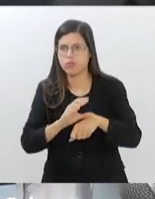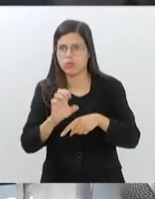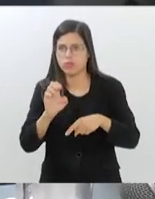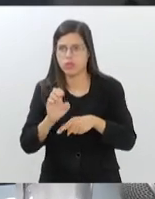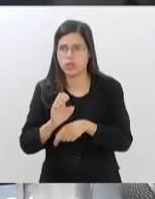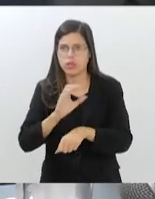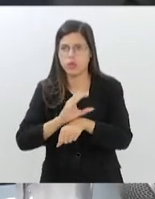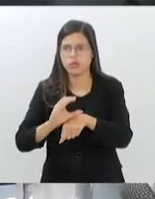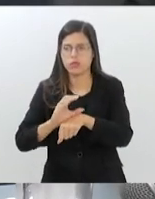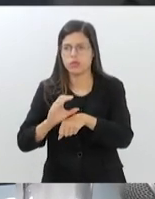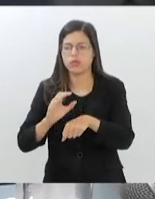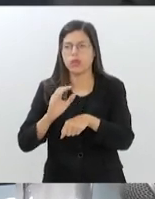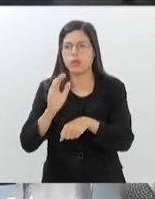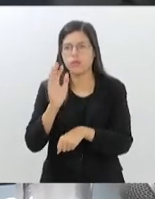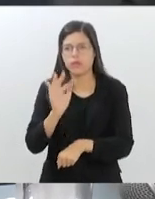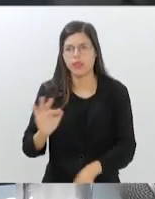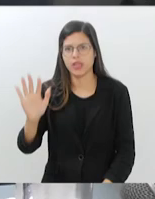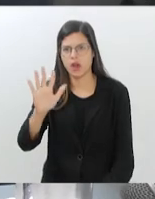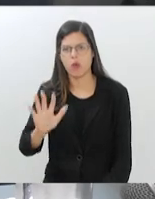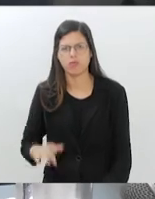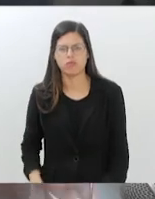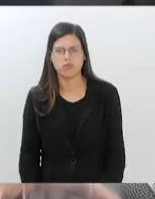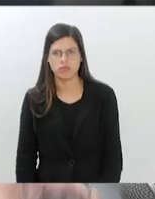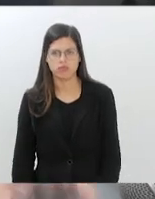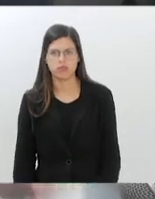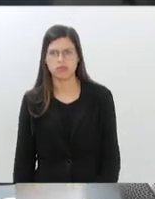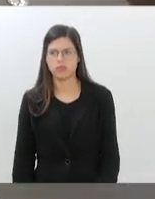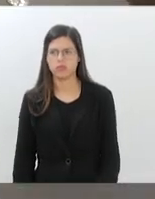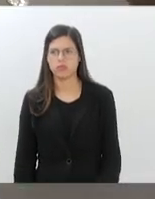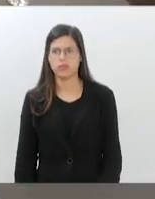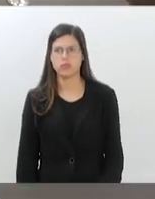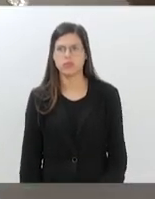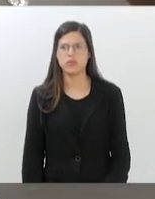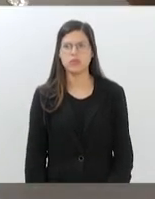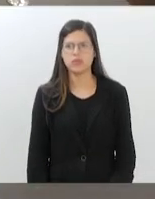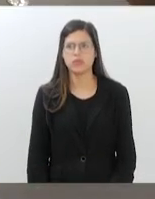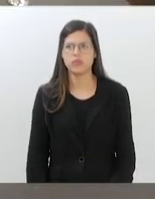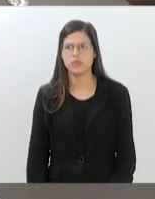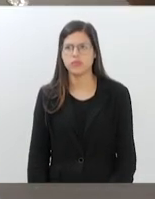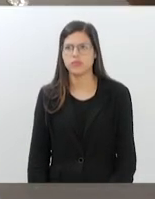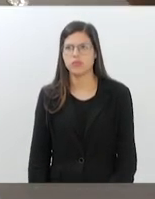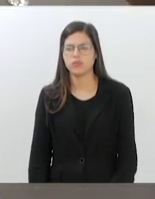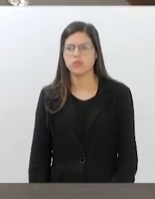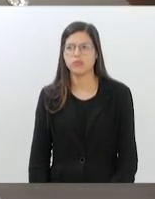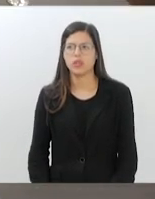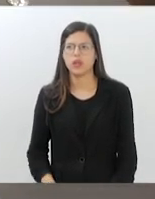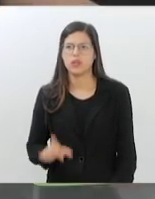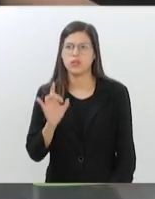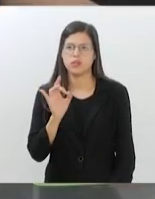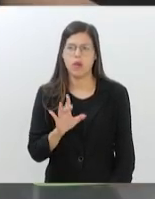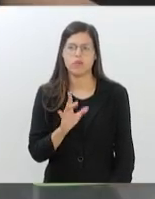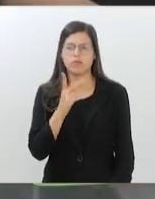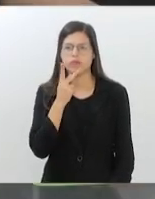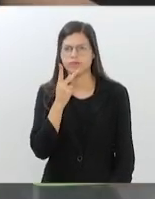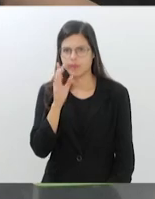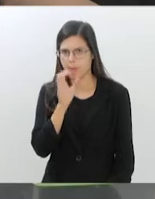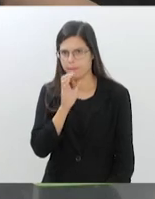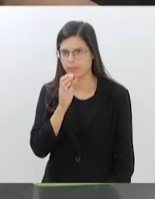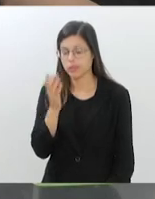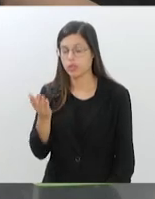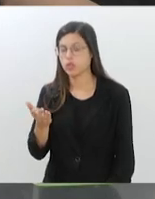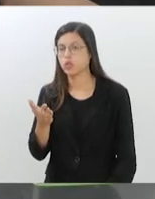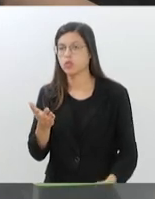Federal vou passar para vossa excelência o aparte é rapidíssimo é aparte mesmo até porque eu já me pronunciei antes dizer deputada